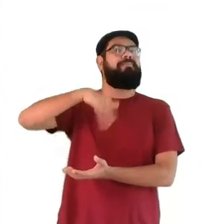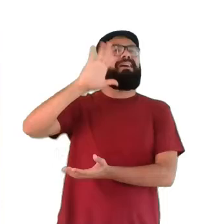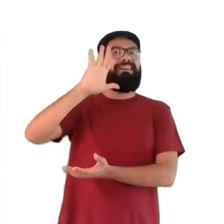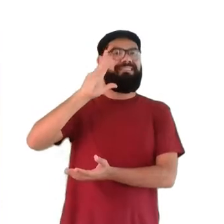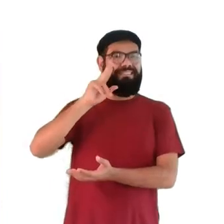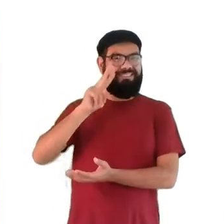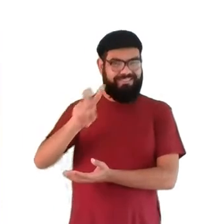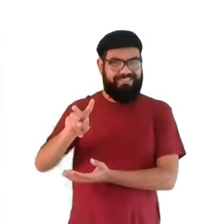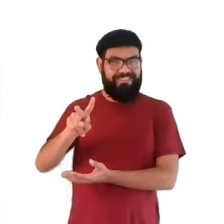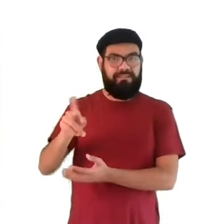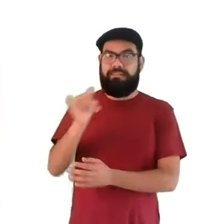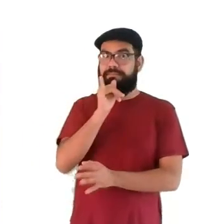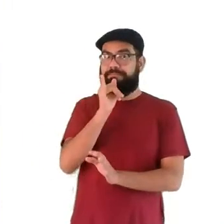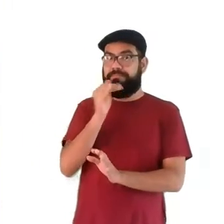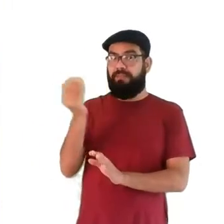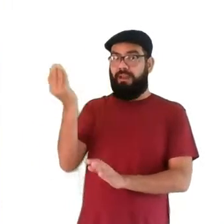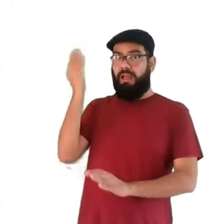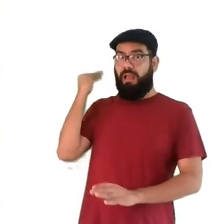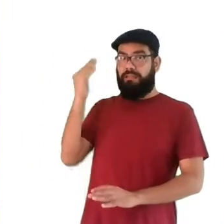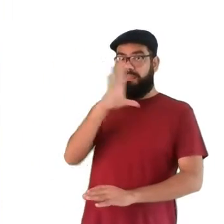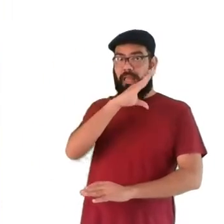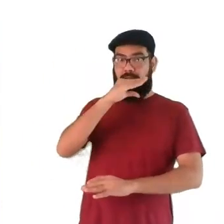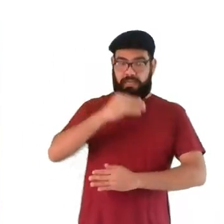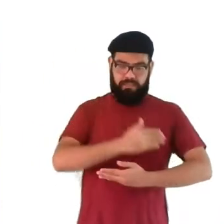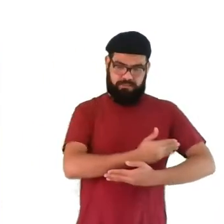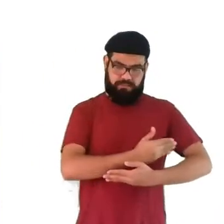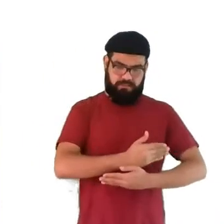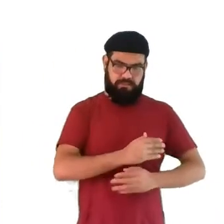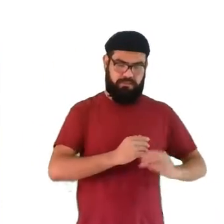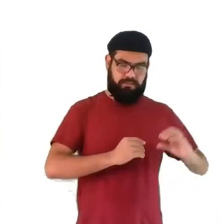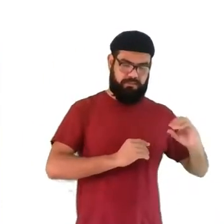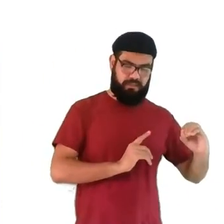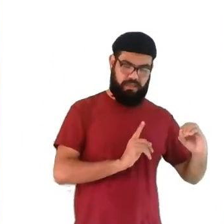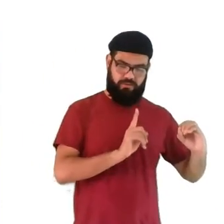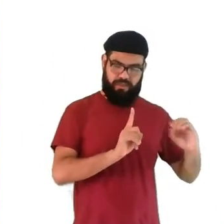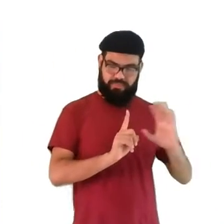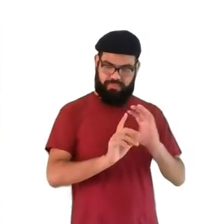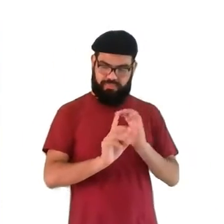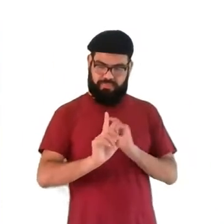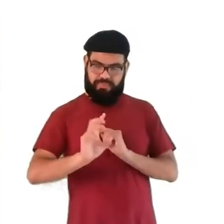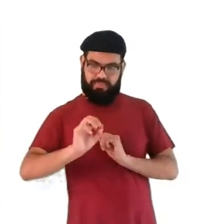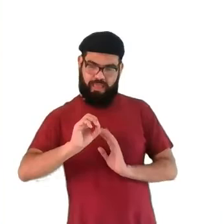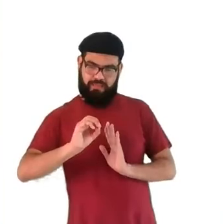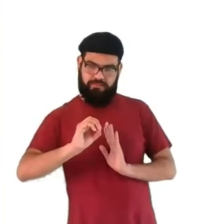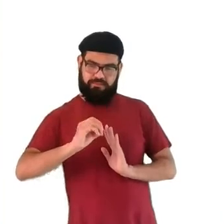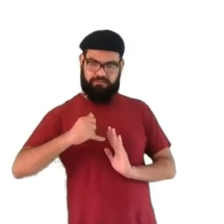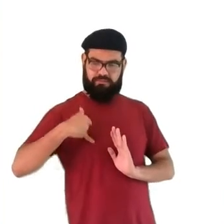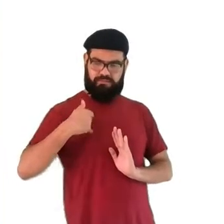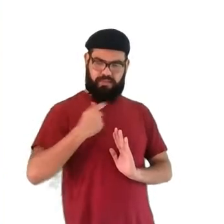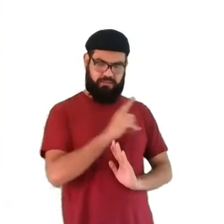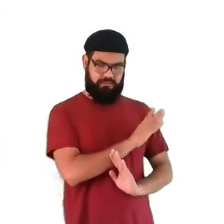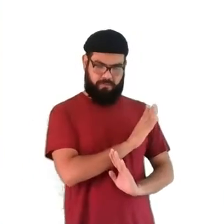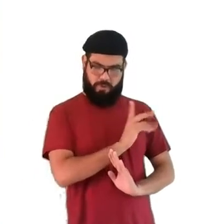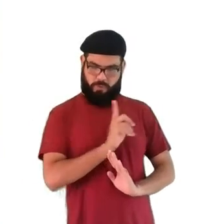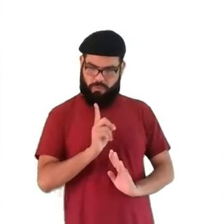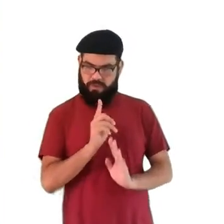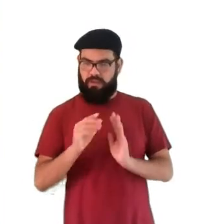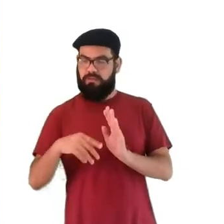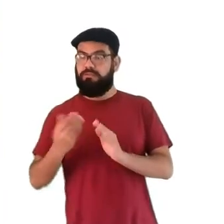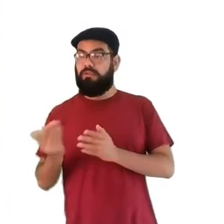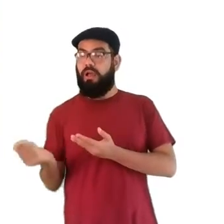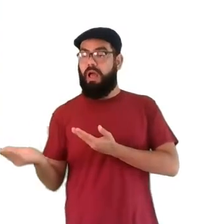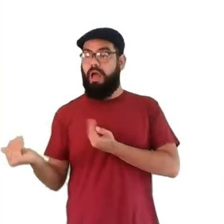lá na infância é de 0 aos 10, né? Aí foram 10 anos da nossa vida. Na adolescência, de 11